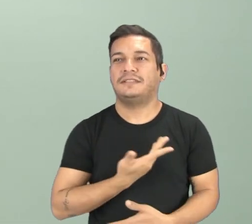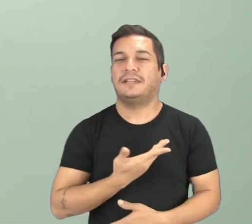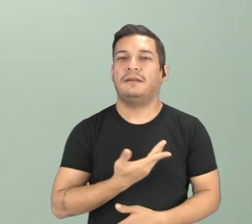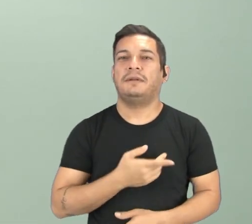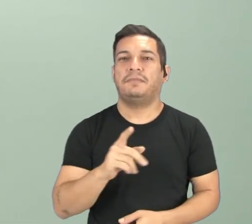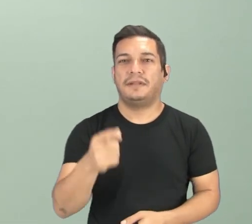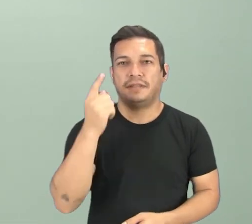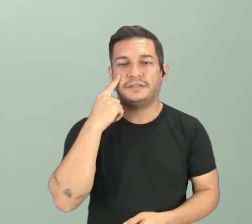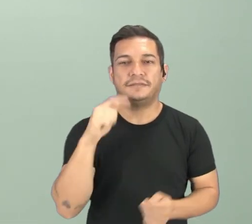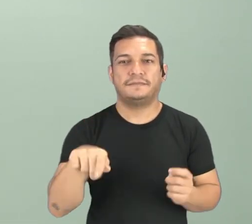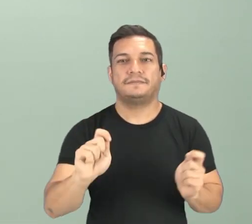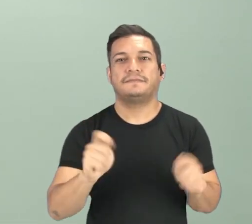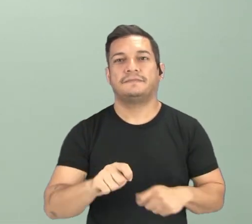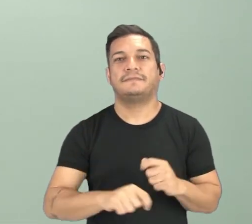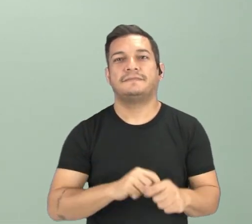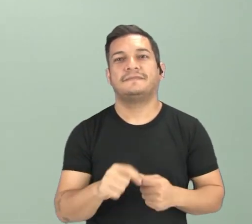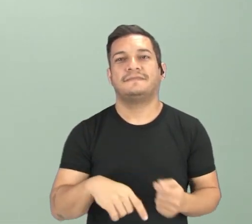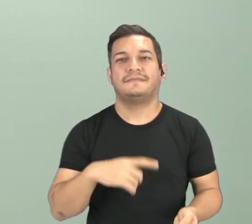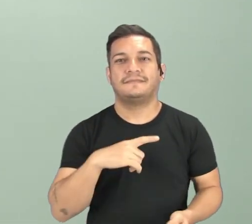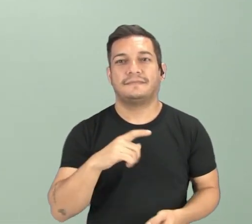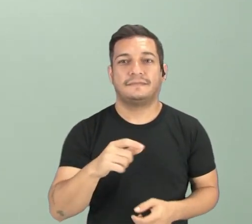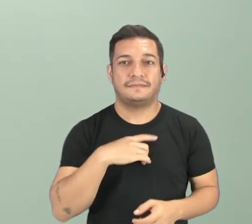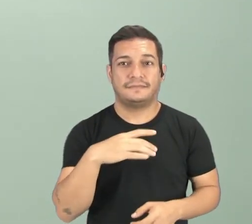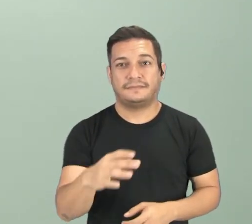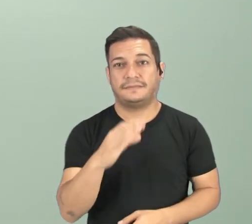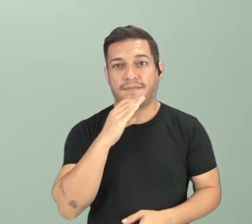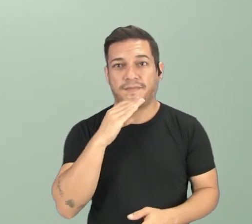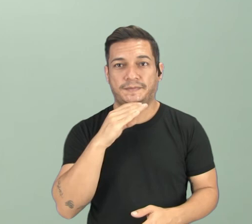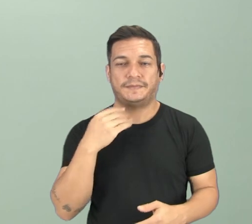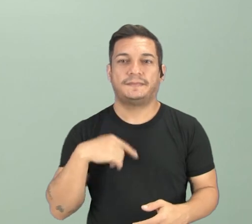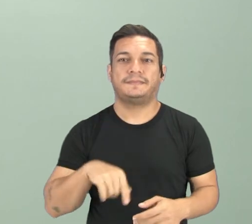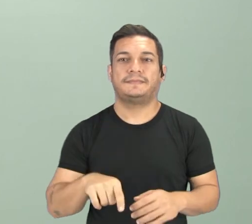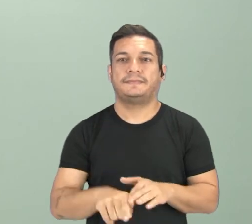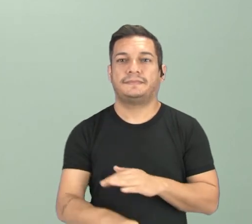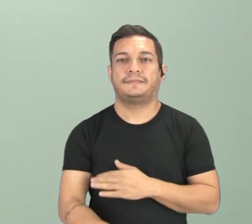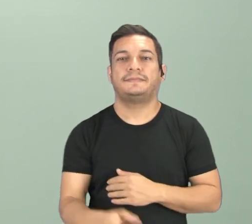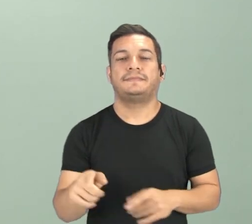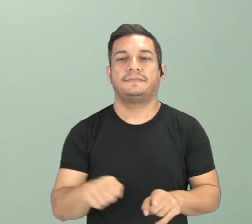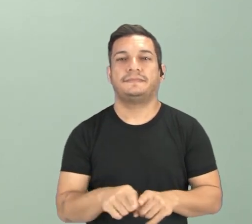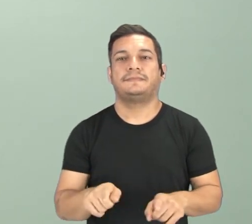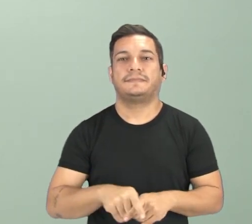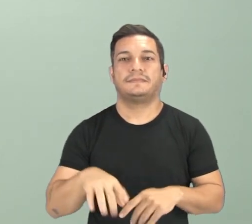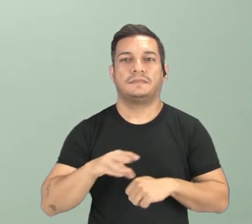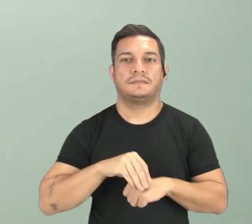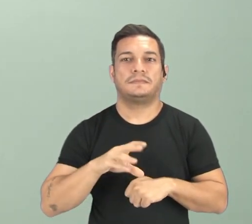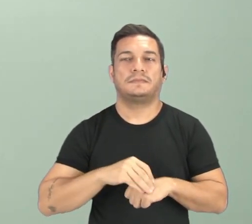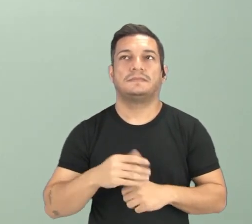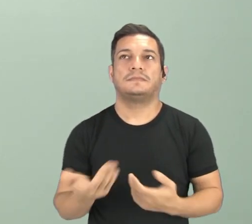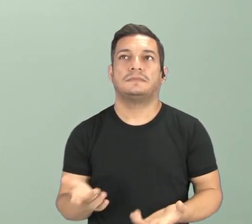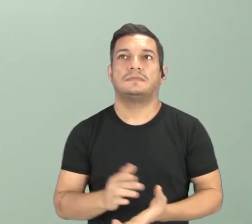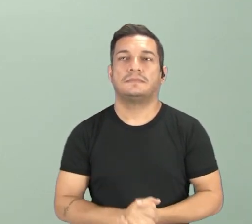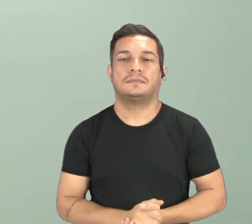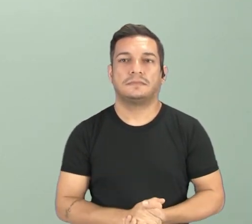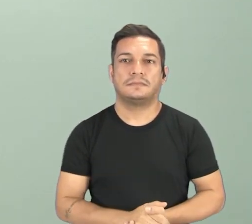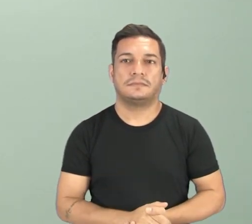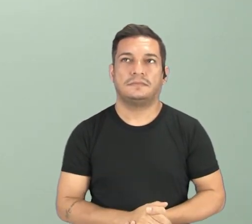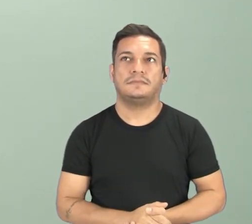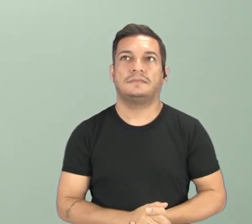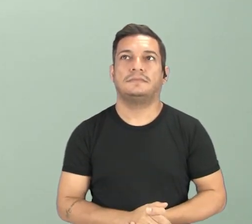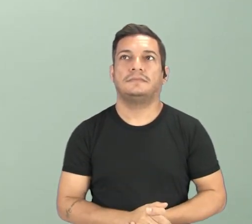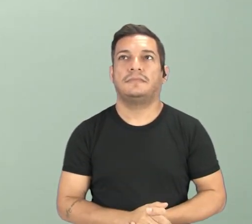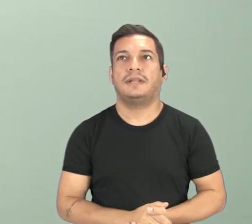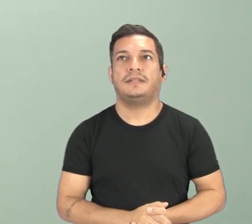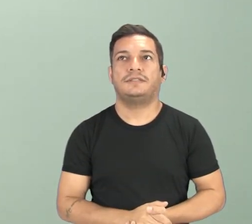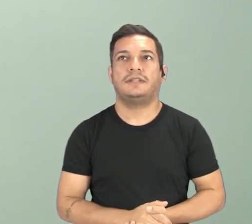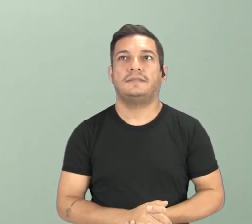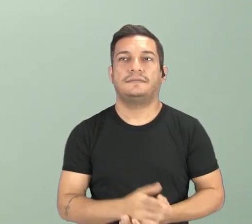que você possa potencializar o poder dos seus estudos, né, o seu potencial, né, enfim, aumentar a